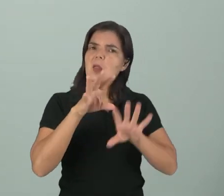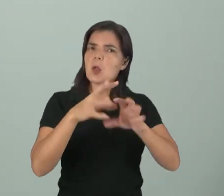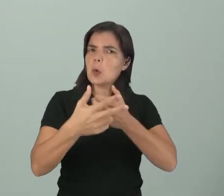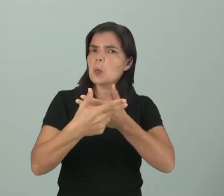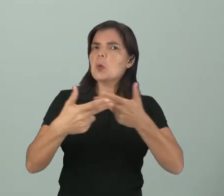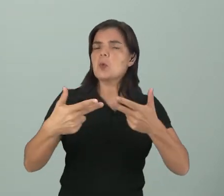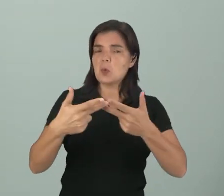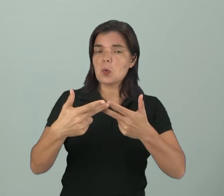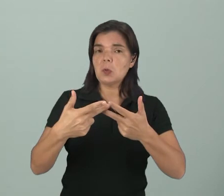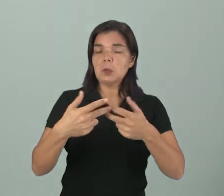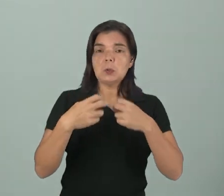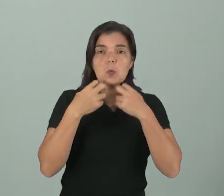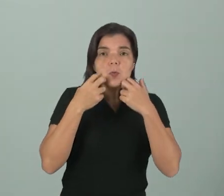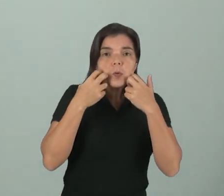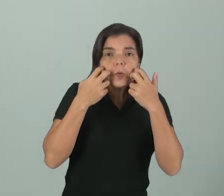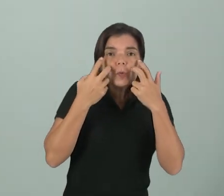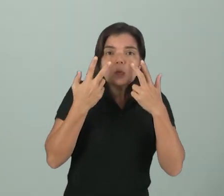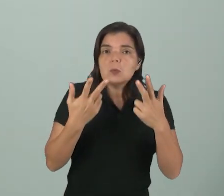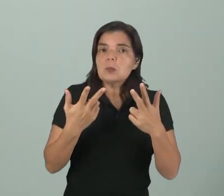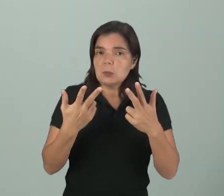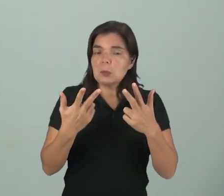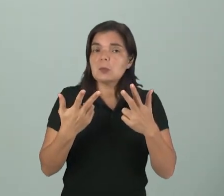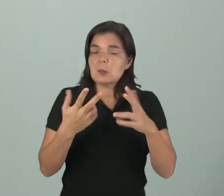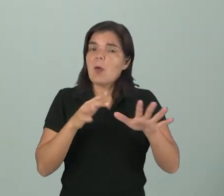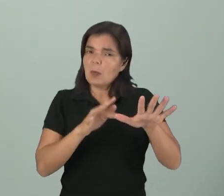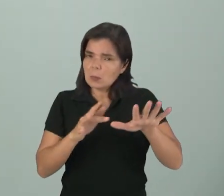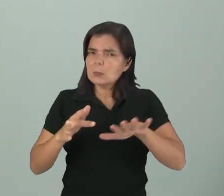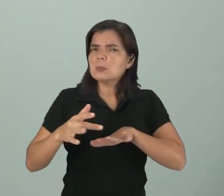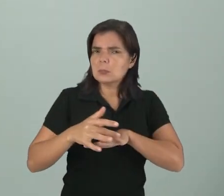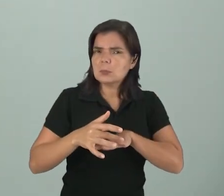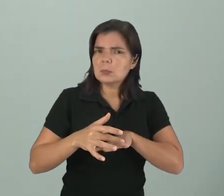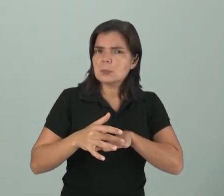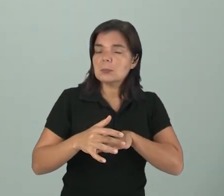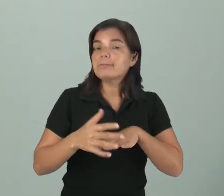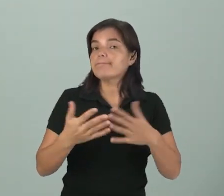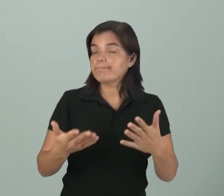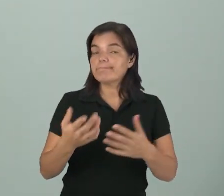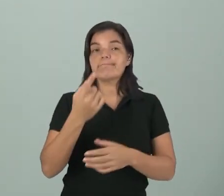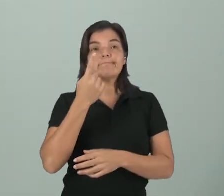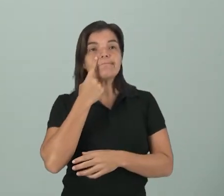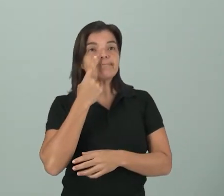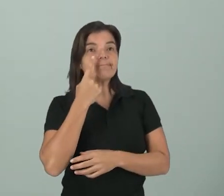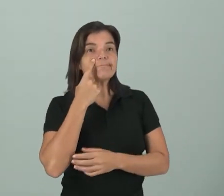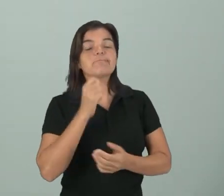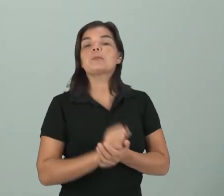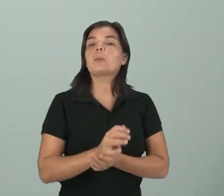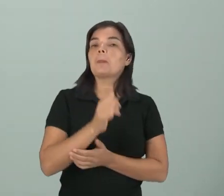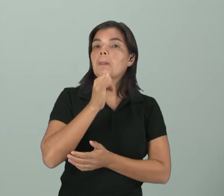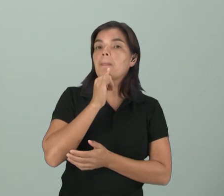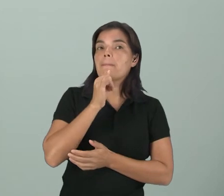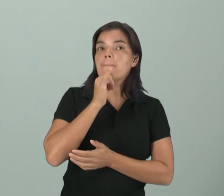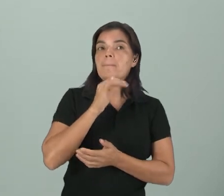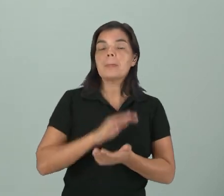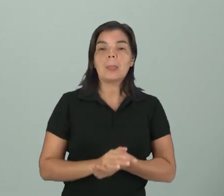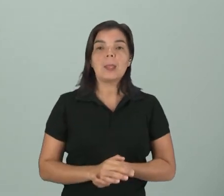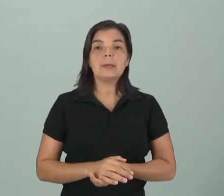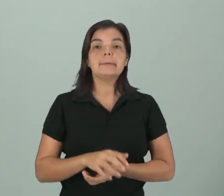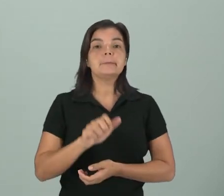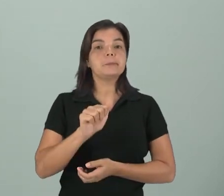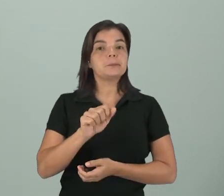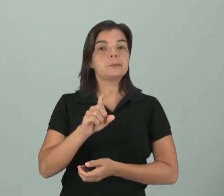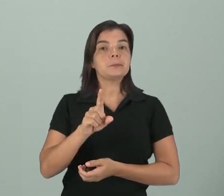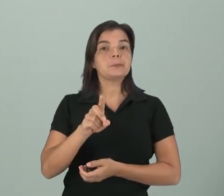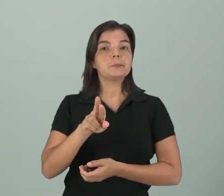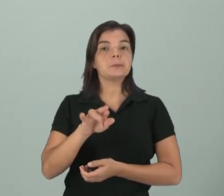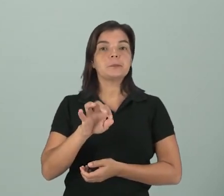comentassem alguma coisa que te constrangesse numa rede social? Vamos lá, vamos observar o caso do menino